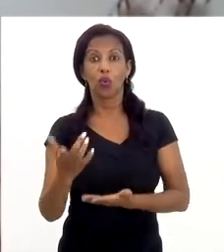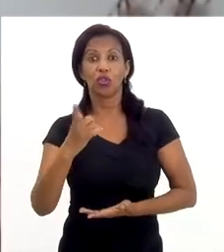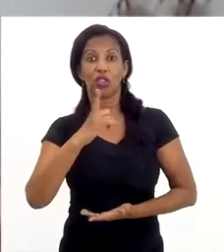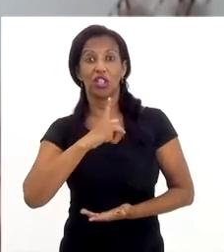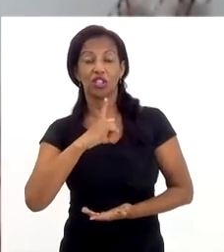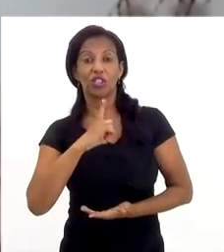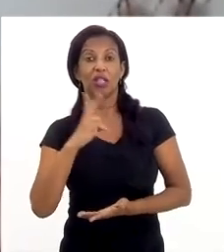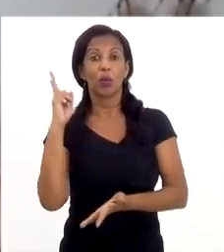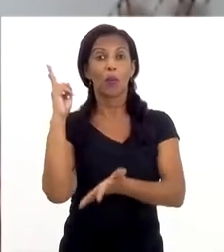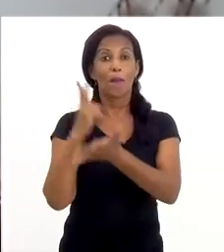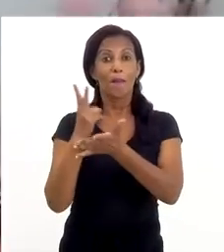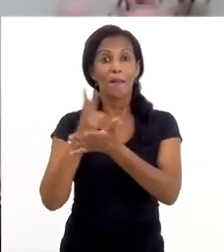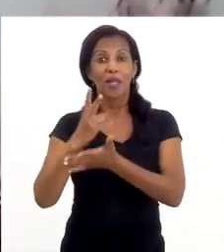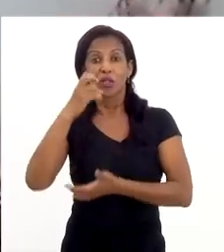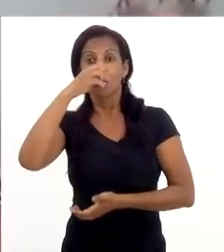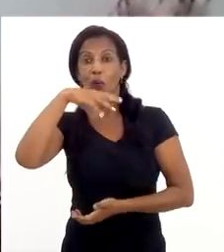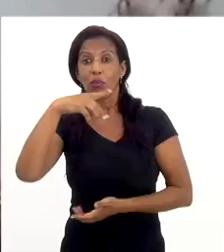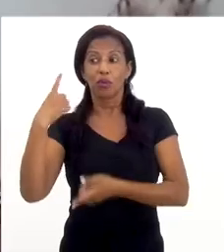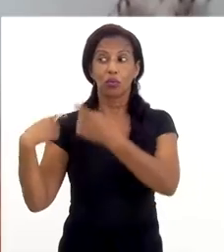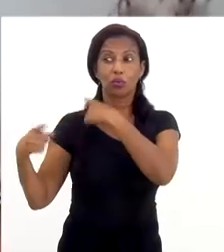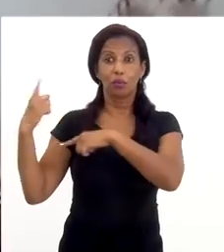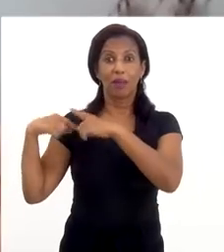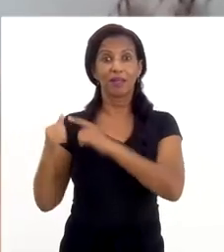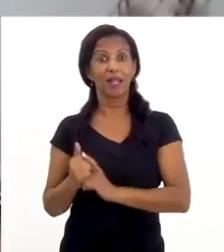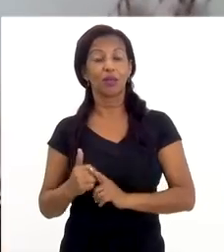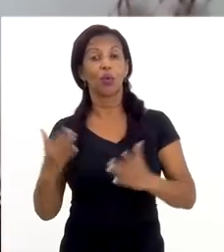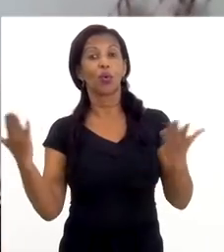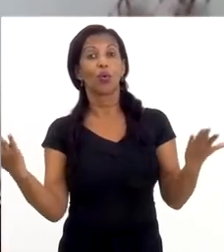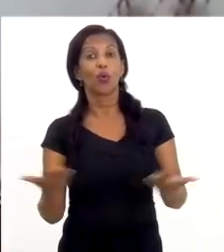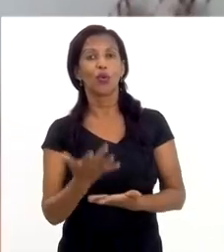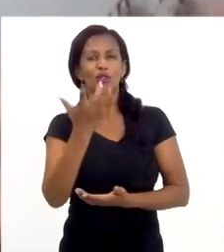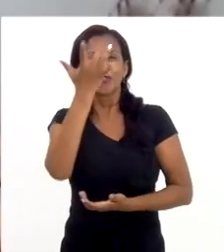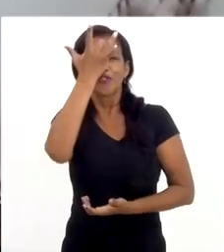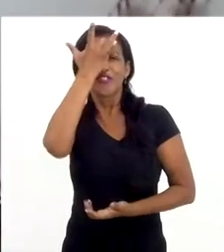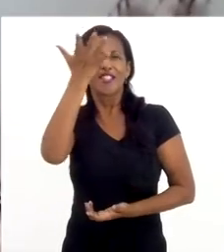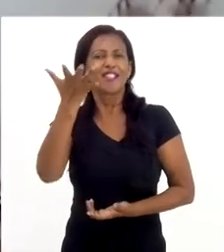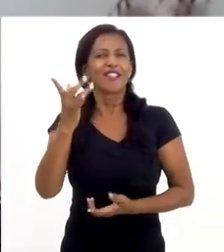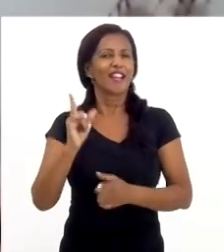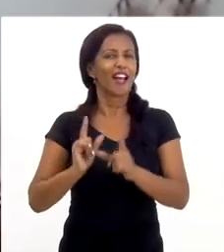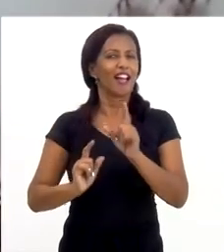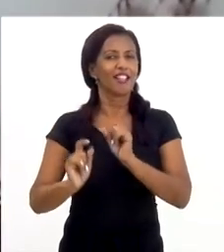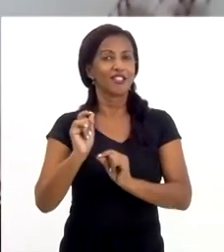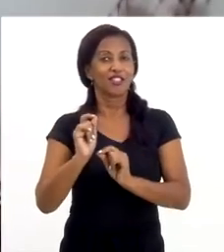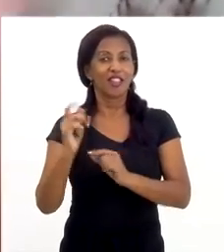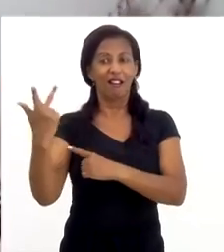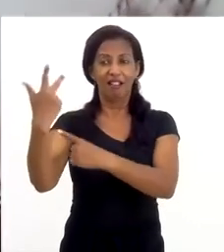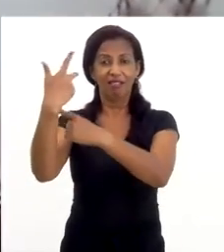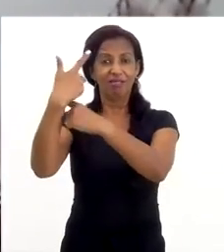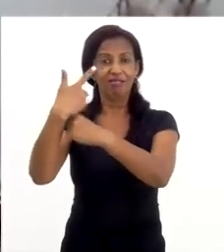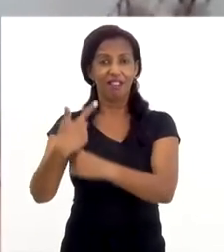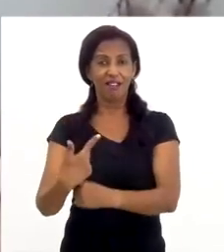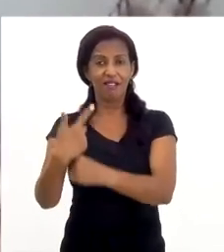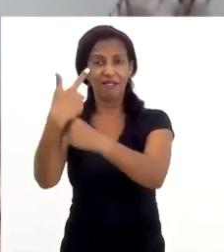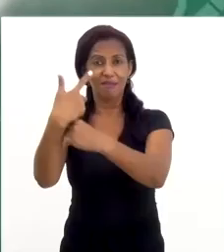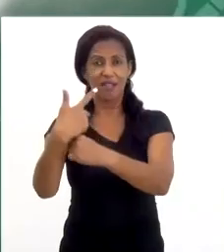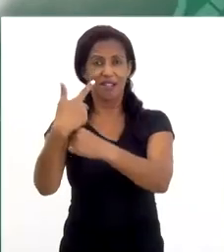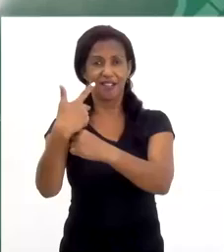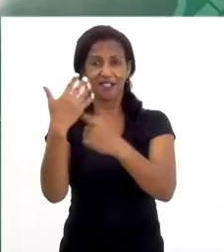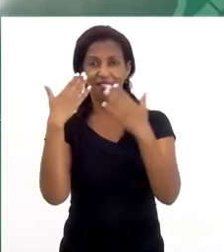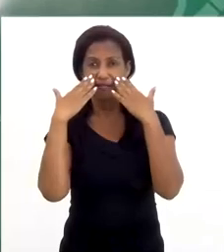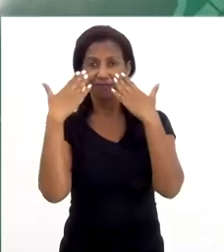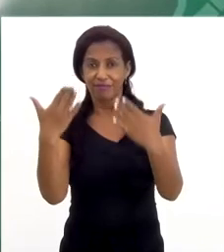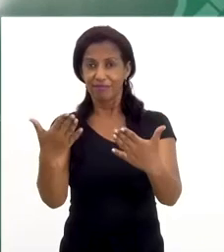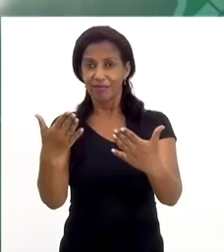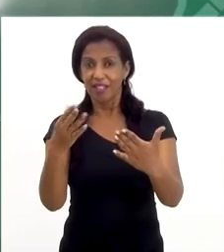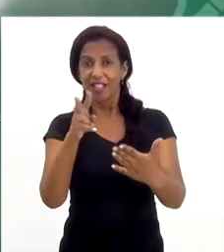pedófilo porque hoje nós temos o mesmo abusador da minha época hoje com a facilidade desta câmera que